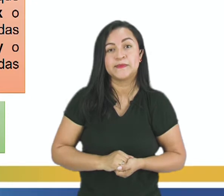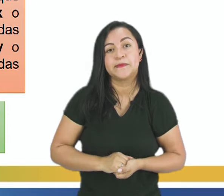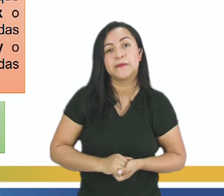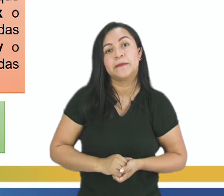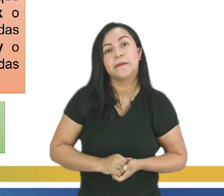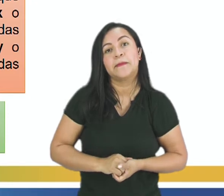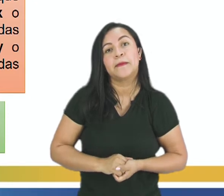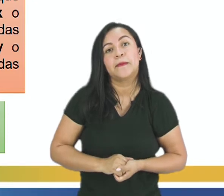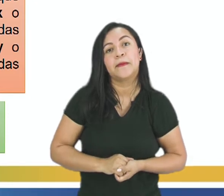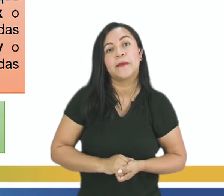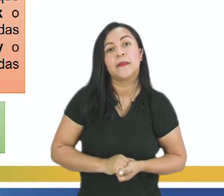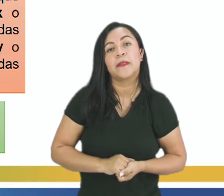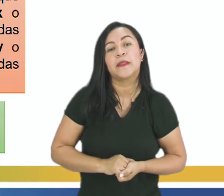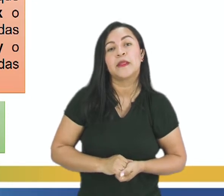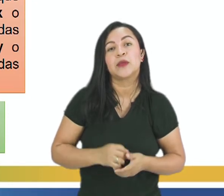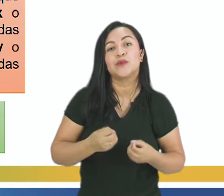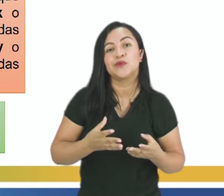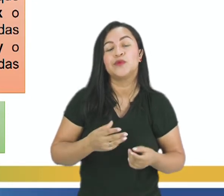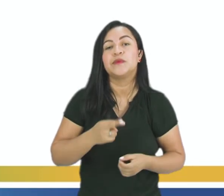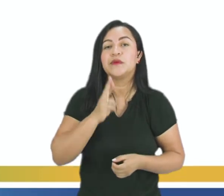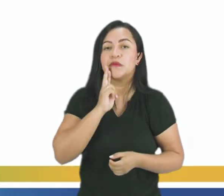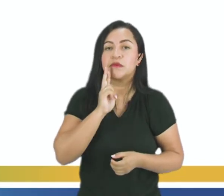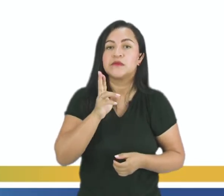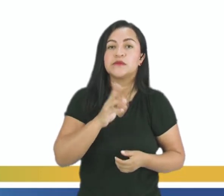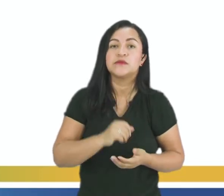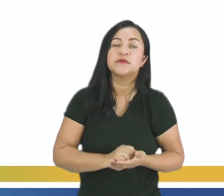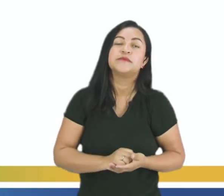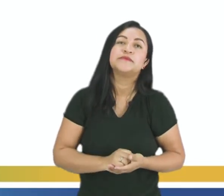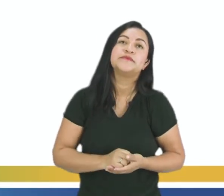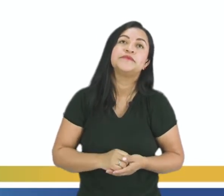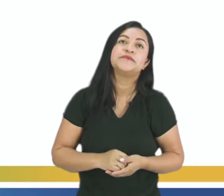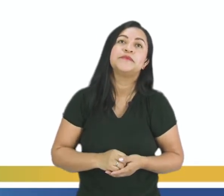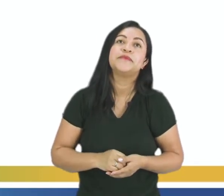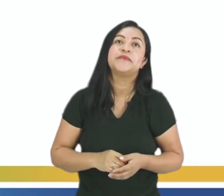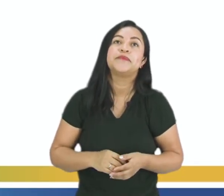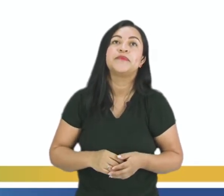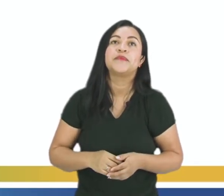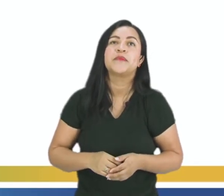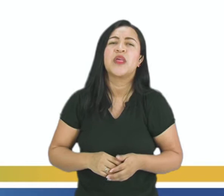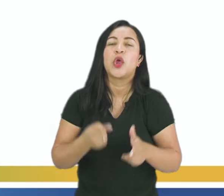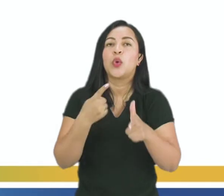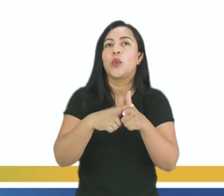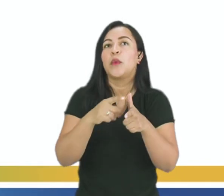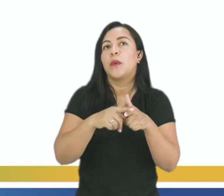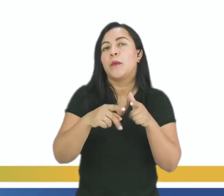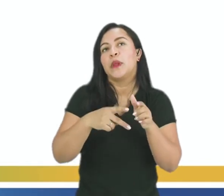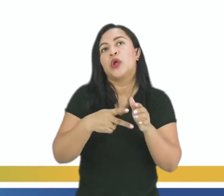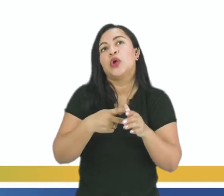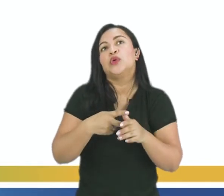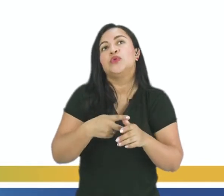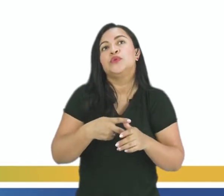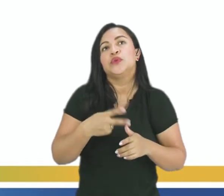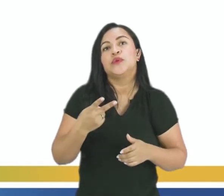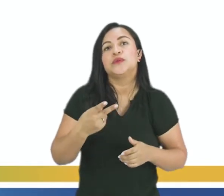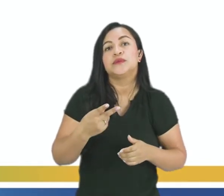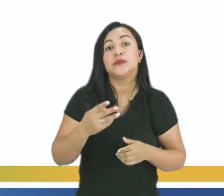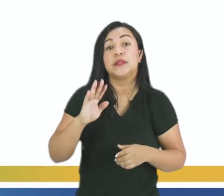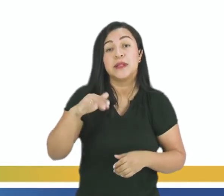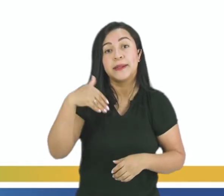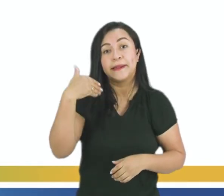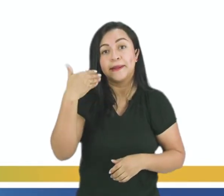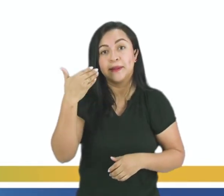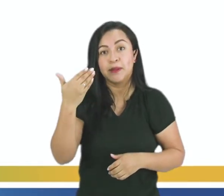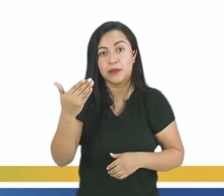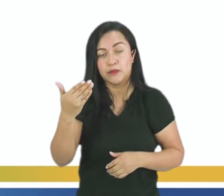moedas. Muito bem, então essa foi a resolução da nossa situação de número 1. Prosseguiremos então com uma próxima